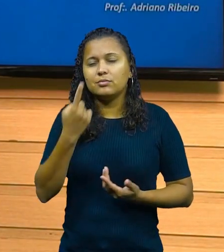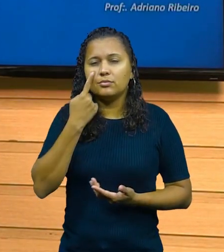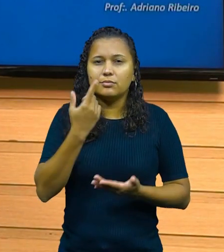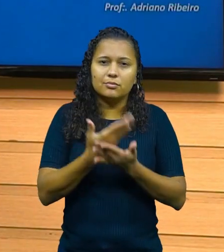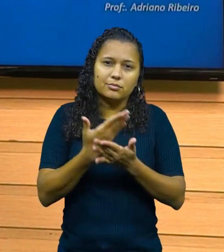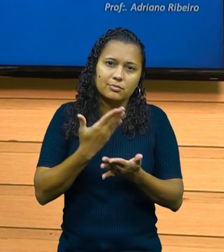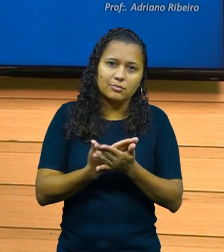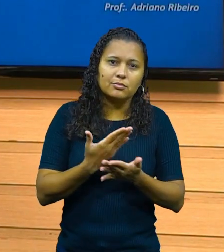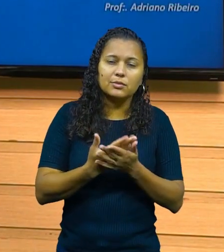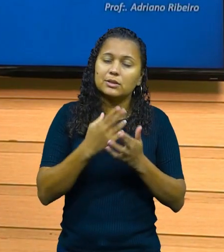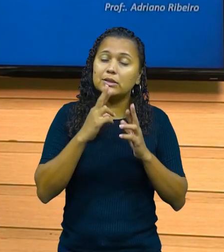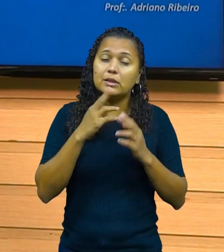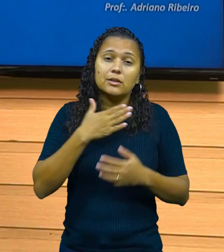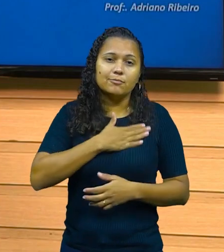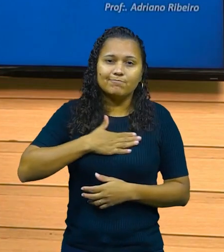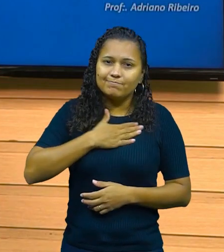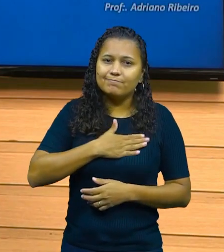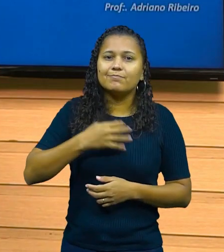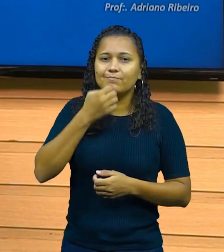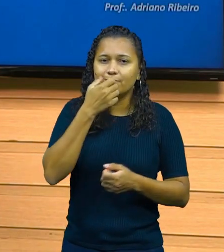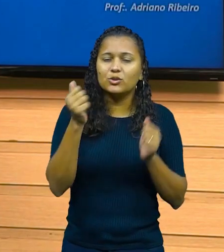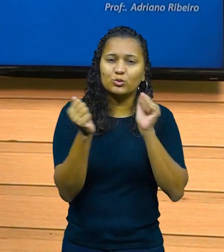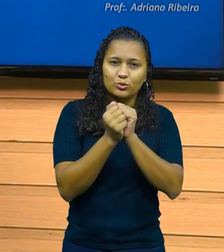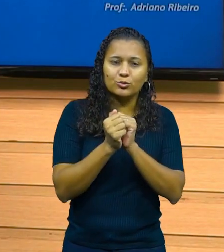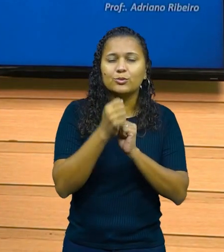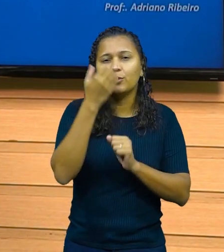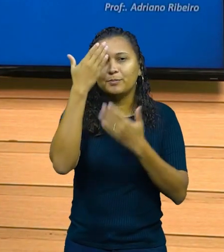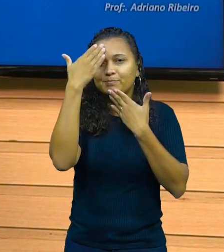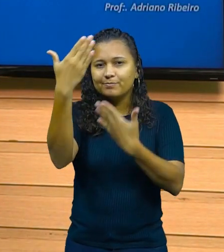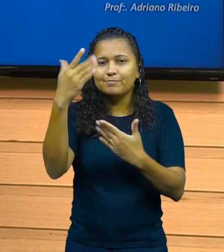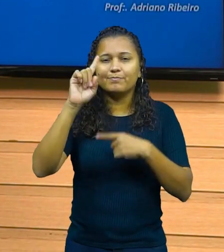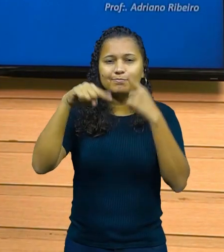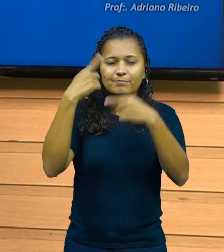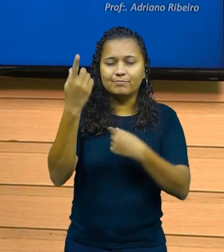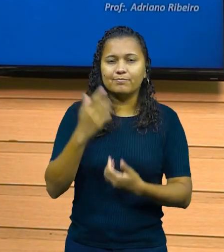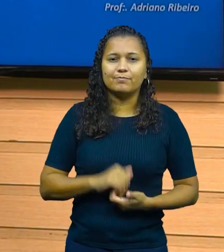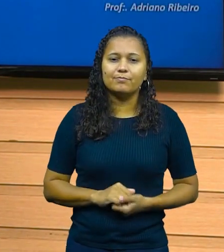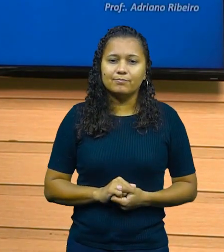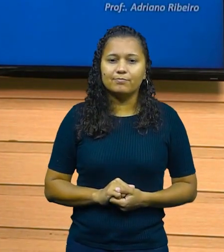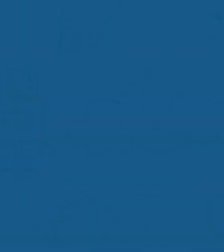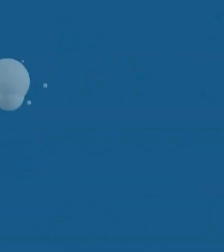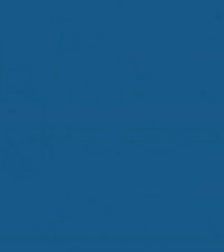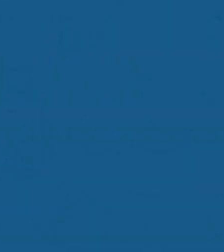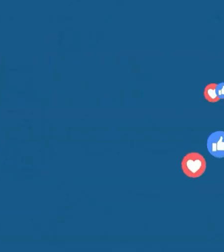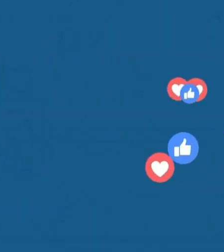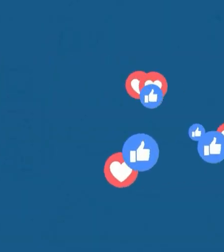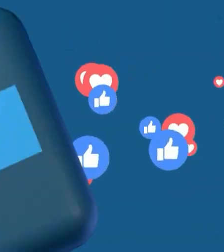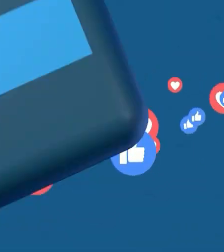aprendendo, desfrutando aí das nossas aulas. É sempre um prazer aí estar com vocês aí. Muito obrigado e até a próxima.